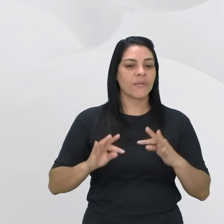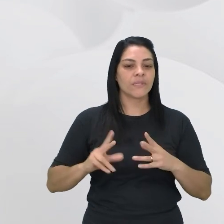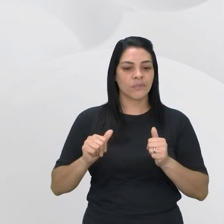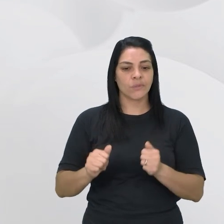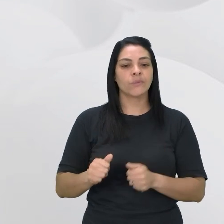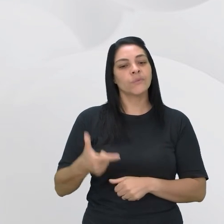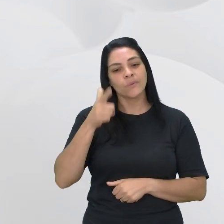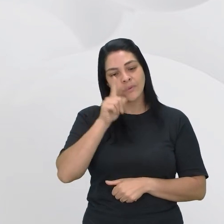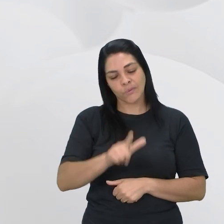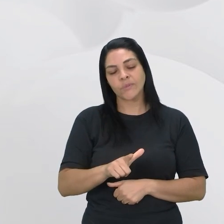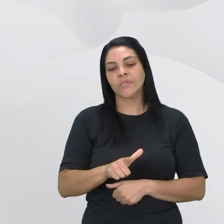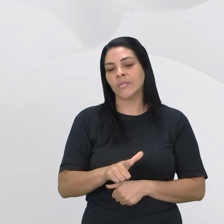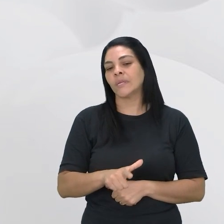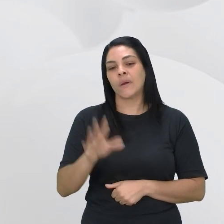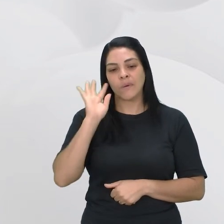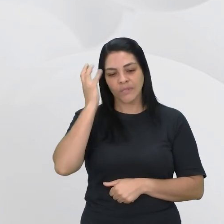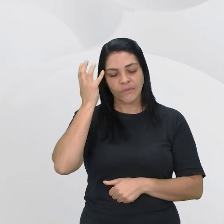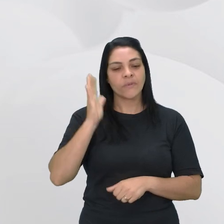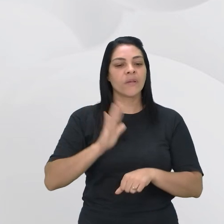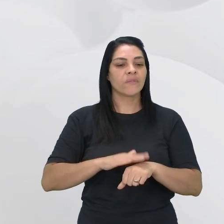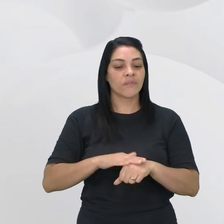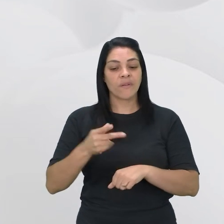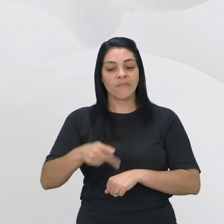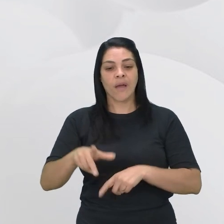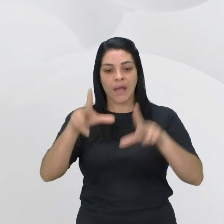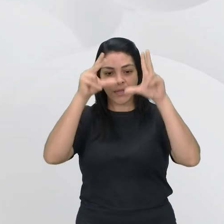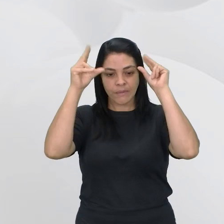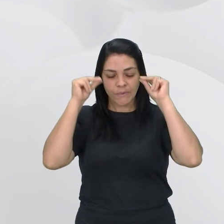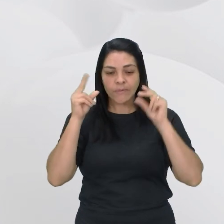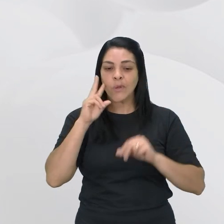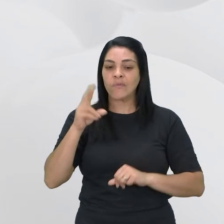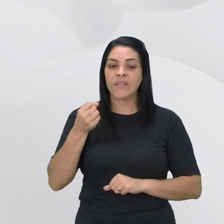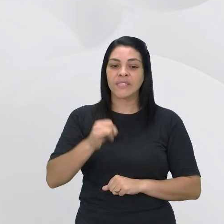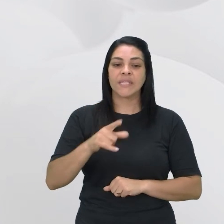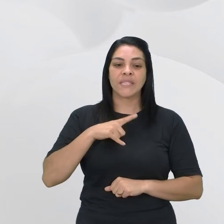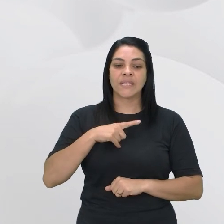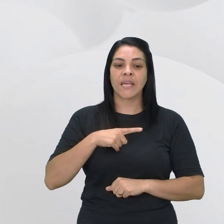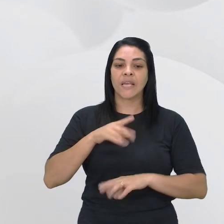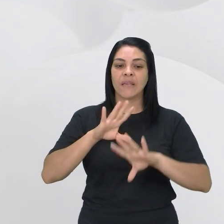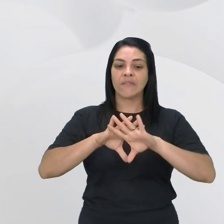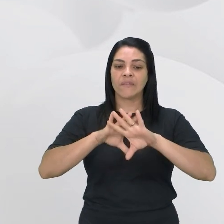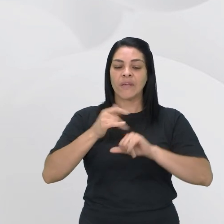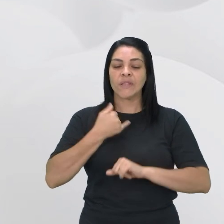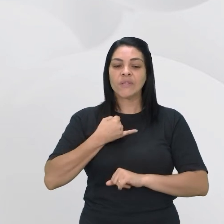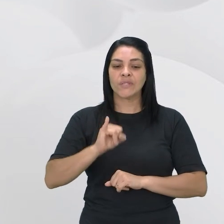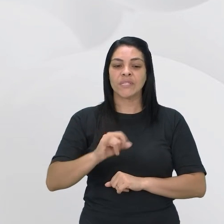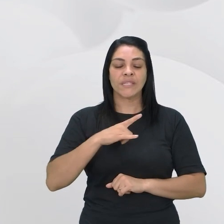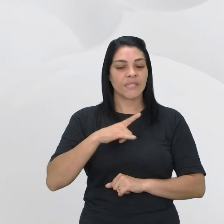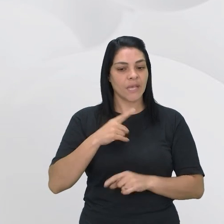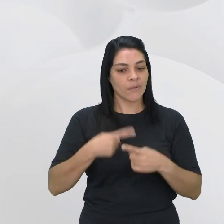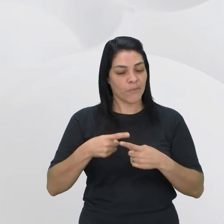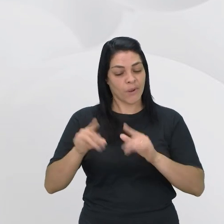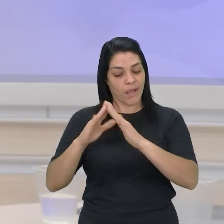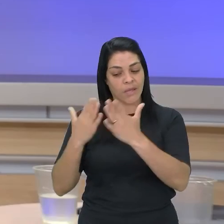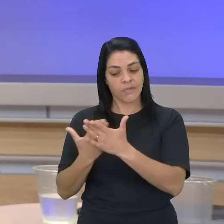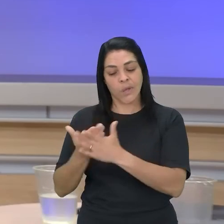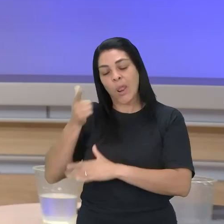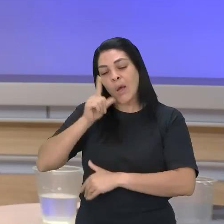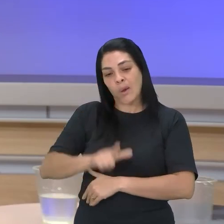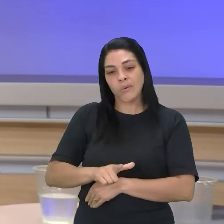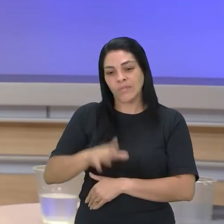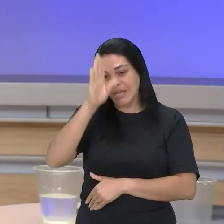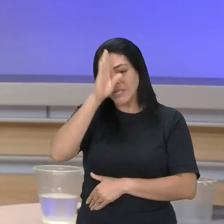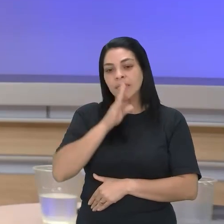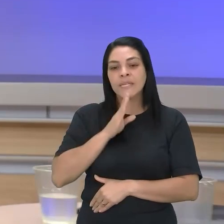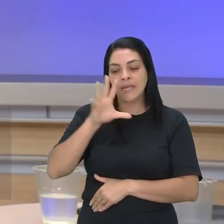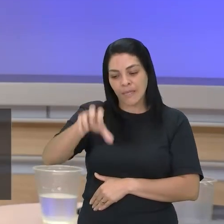tomada. Às vezes vai lá na sua prefeitura, vê se tem viveiro, como que faz para conseguir muda. As escolas, de uma maneira geral, conseguem de graça a muda, só tem que ir lá